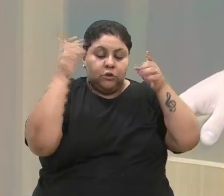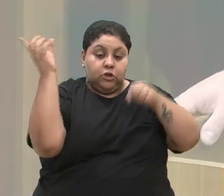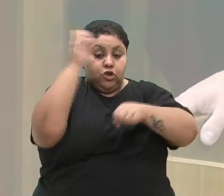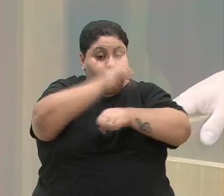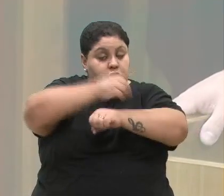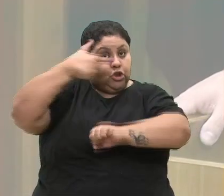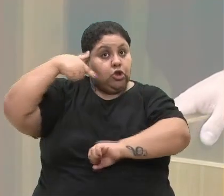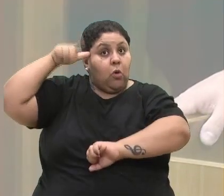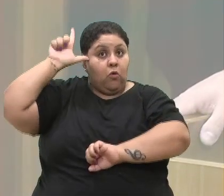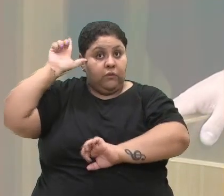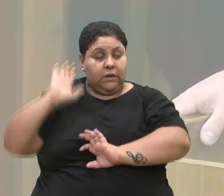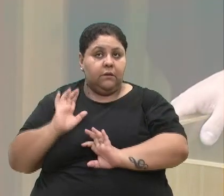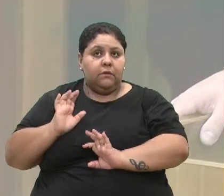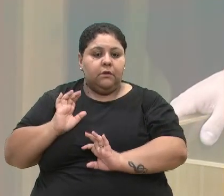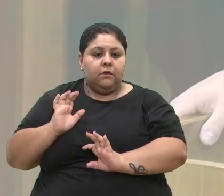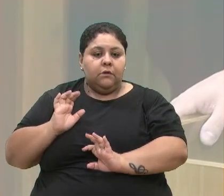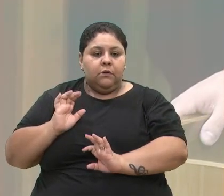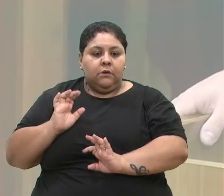ontem,